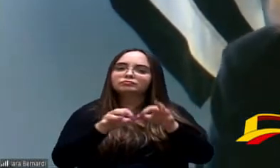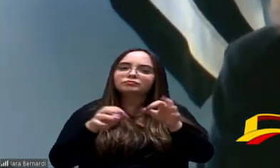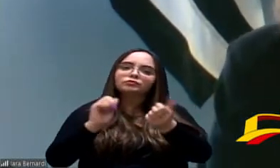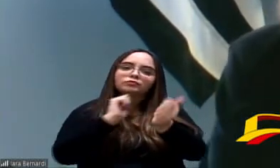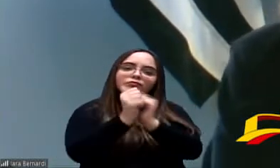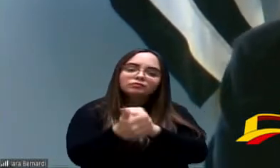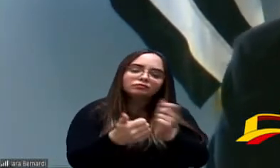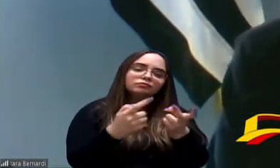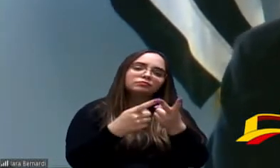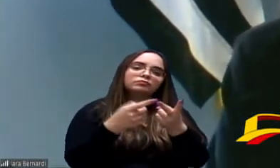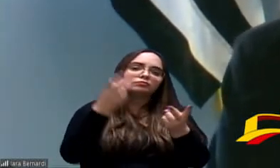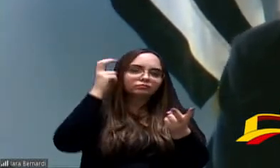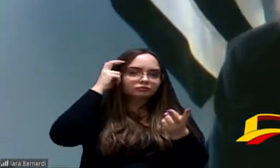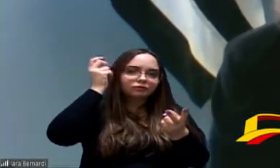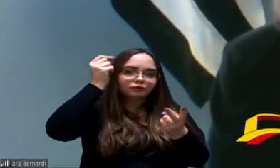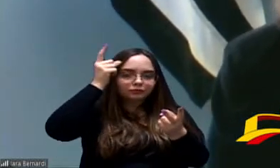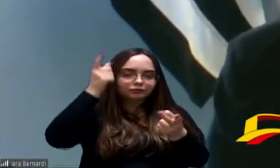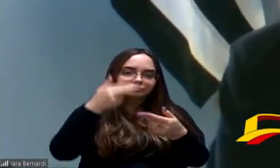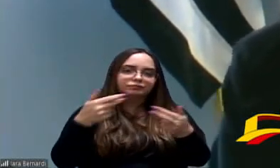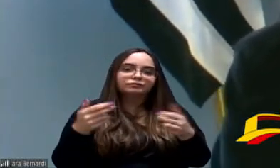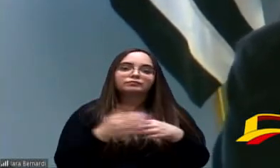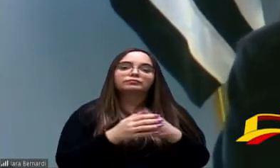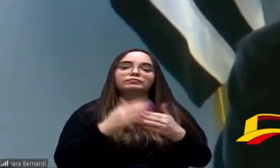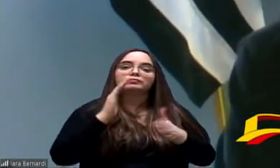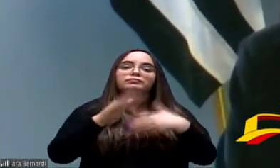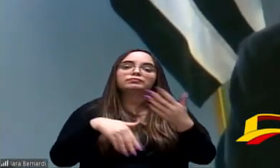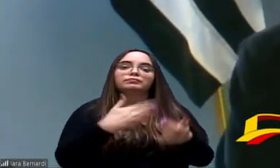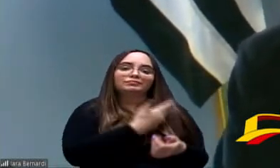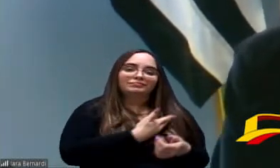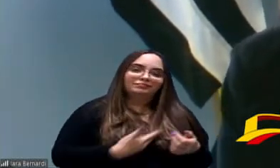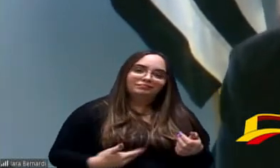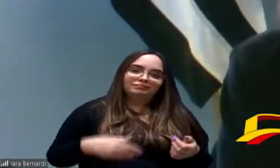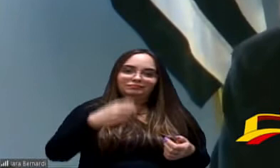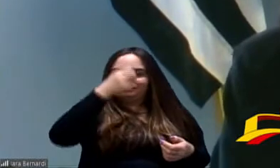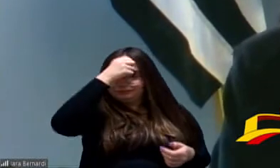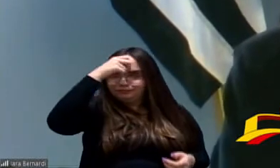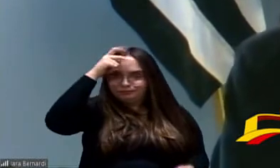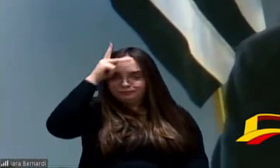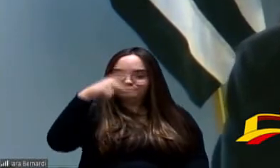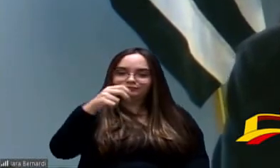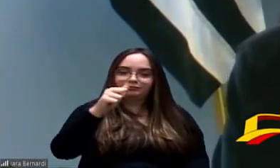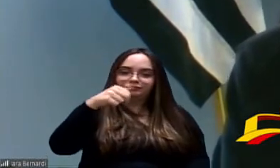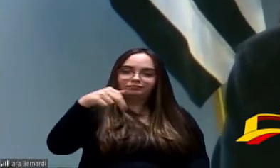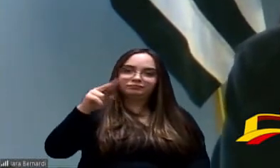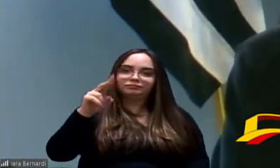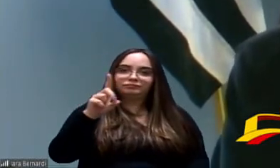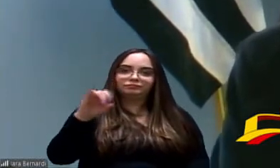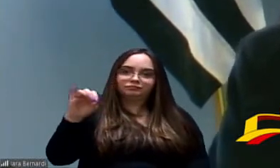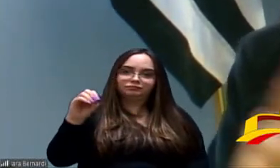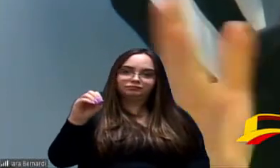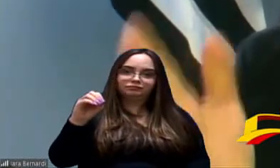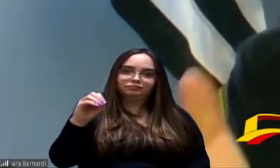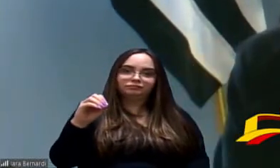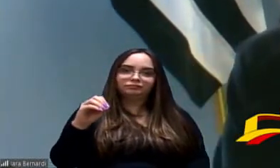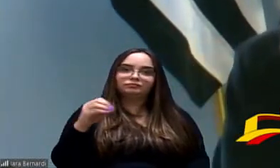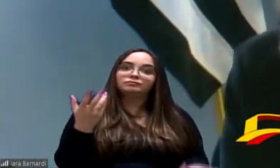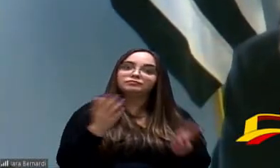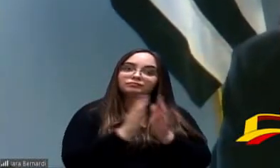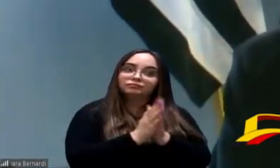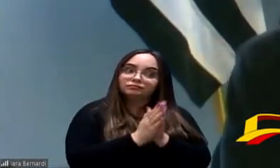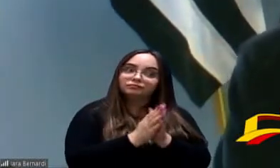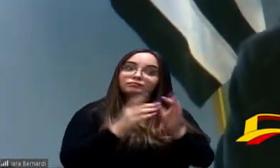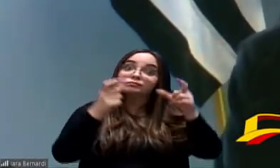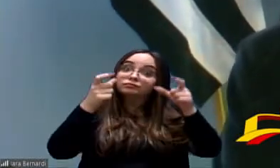esportivos. Passei o governo do prefeito Panunzio tentando sensibilizá-lo para achar uma